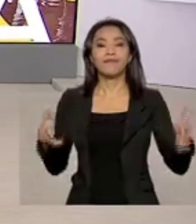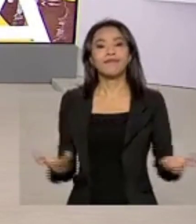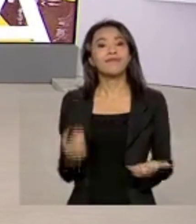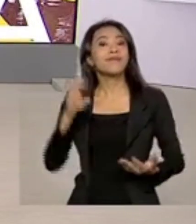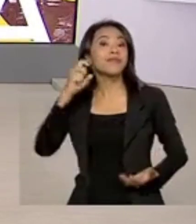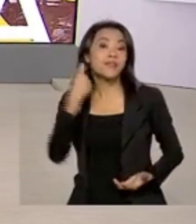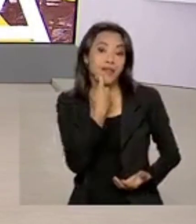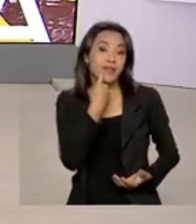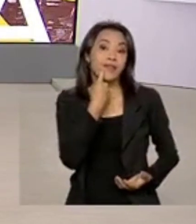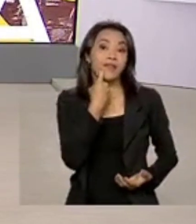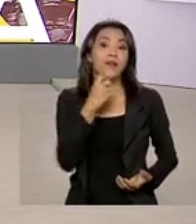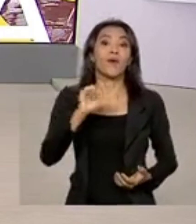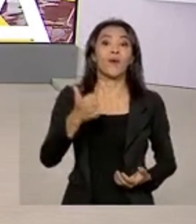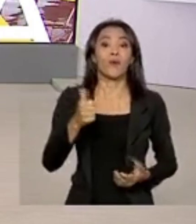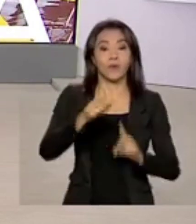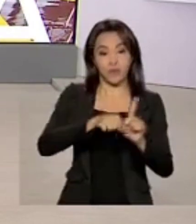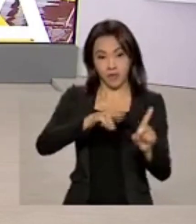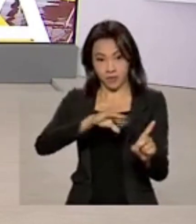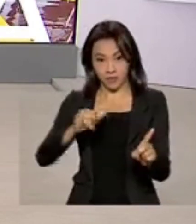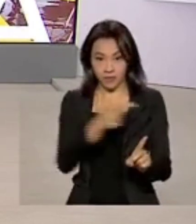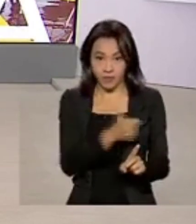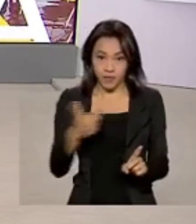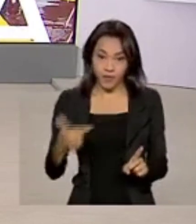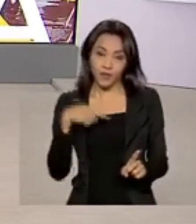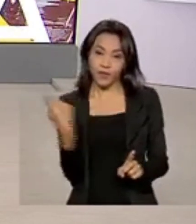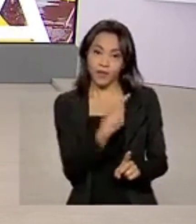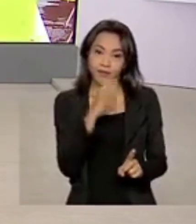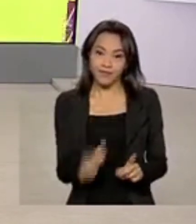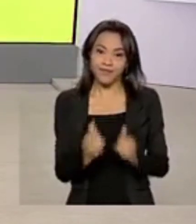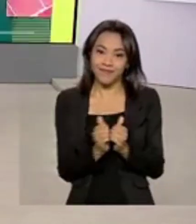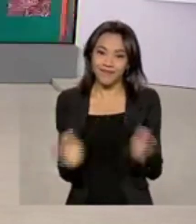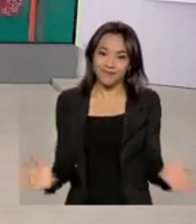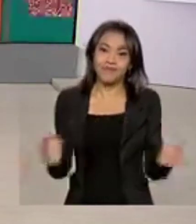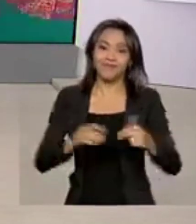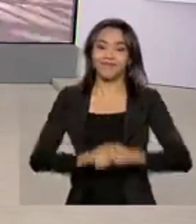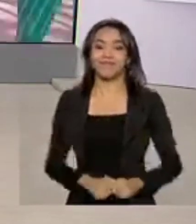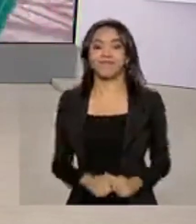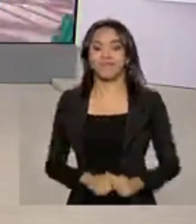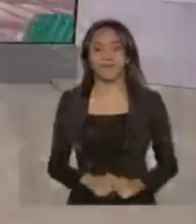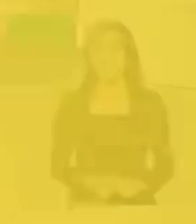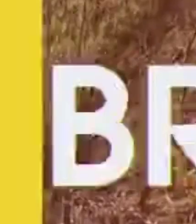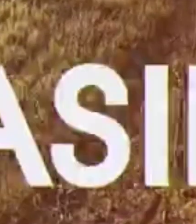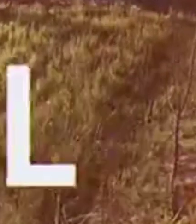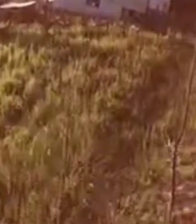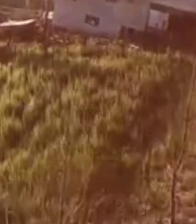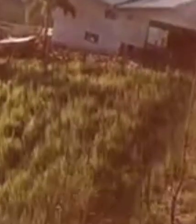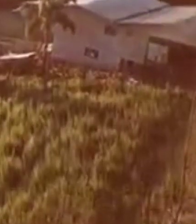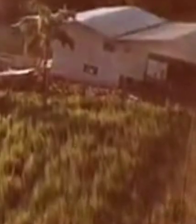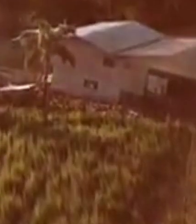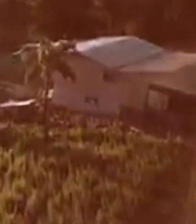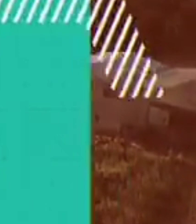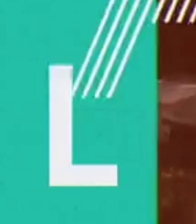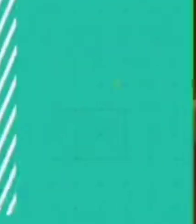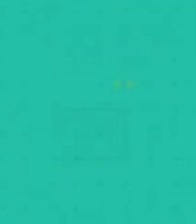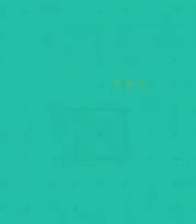Sexta-feira, 11 de março de 2022. O Brasil em Dia já está no ar.